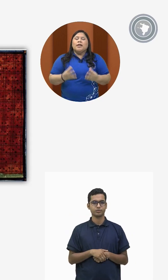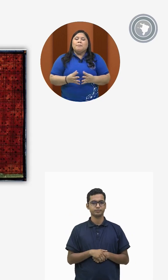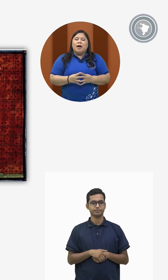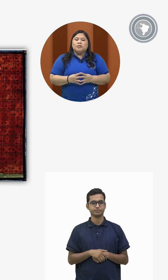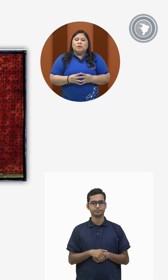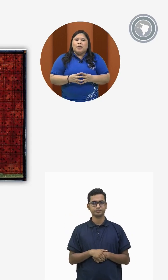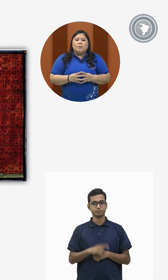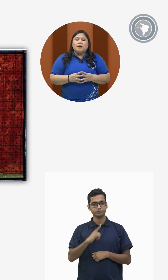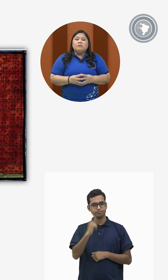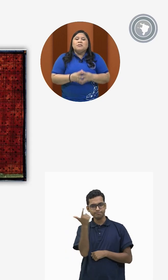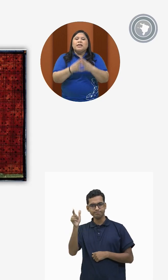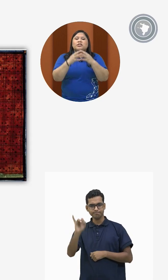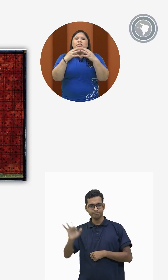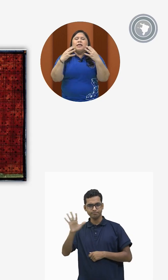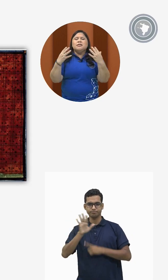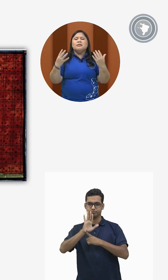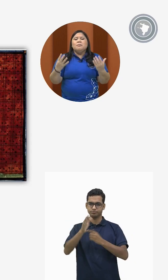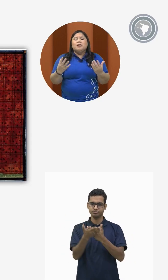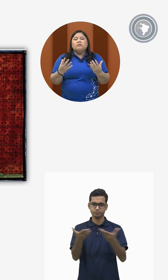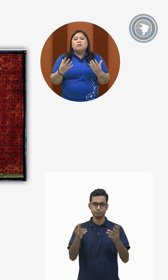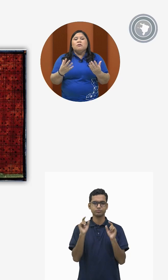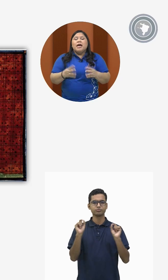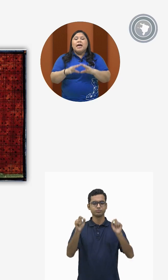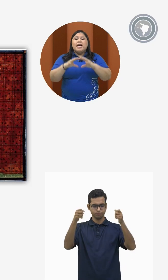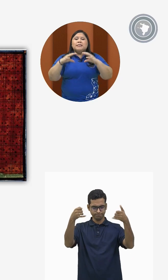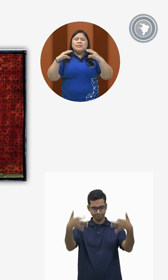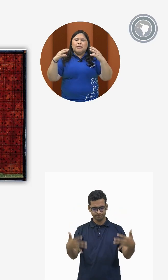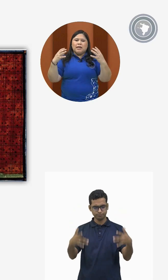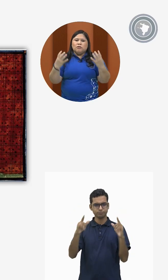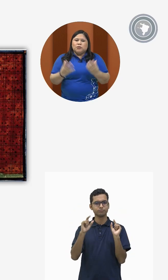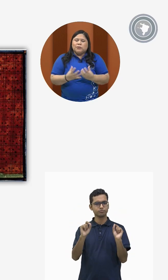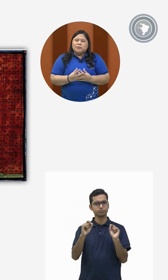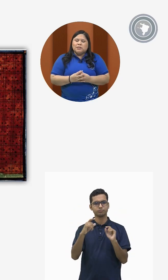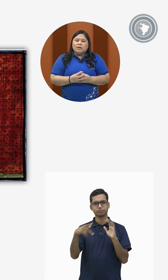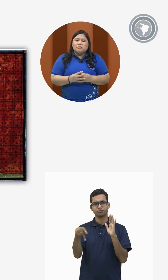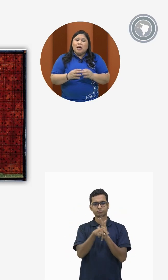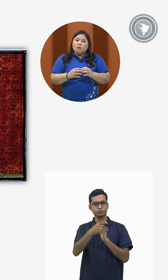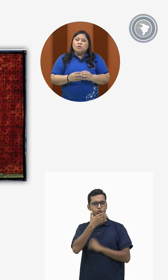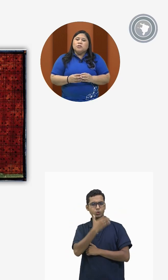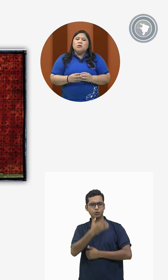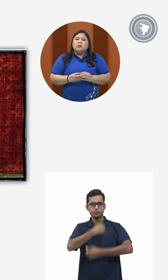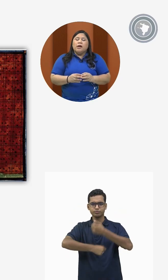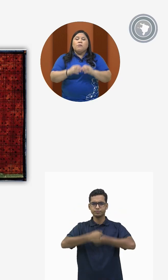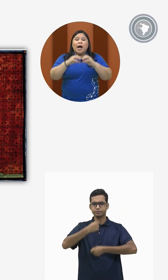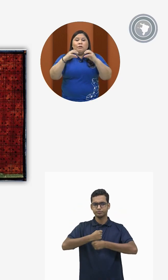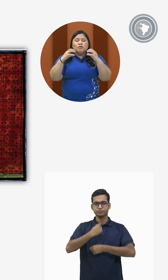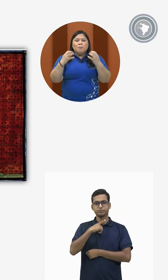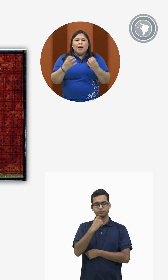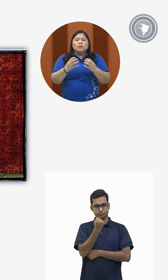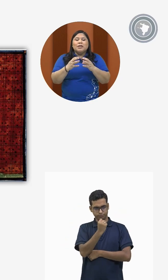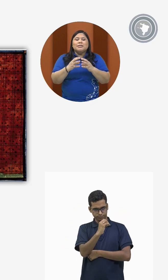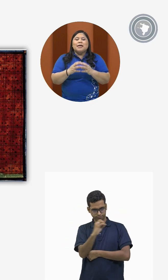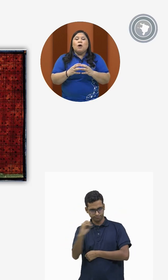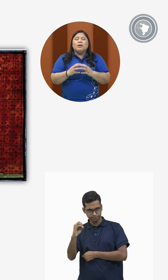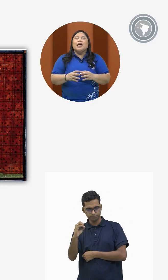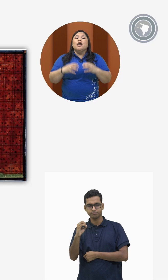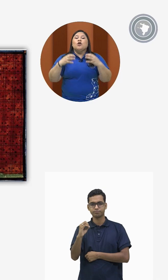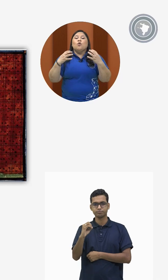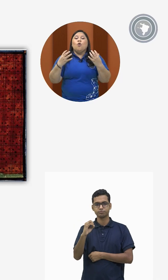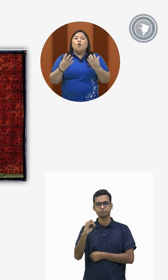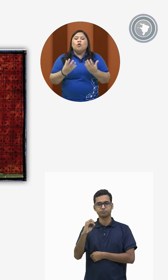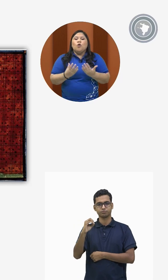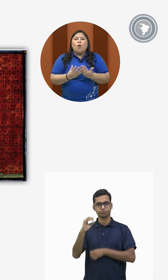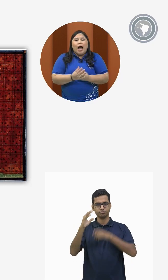uma outra imagem que eu trago para vocês, que é exatamente, então, esse Natal de 800, aonde, né, o Carlos Magno, ele será o